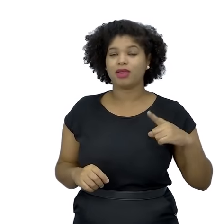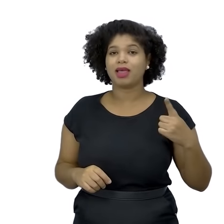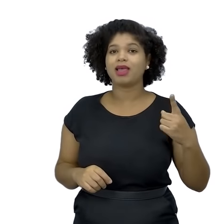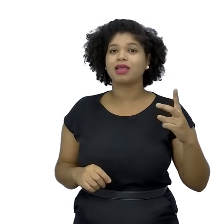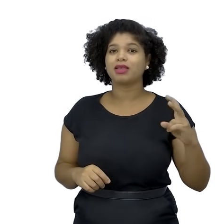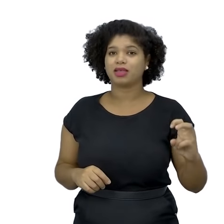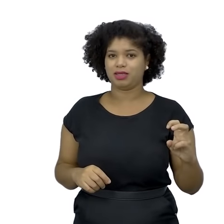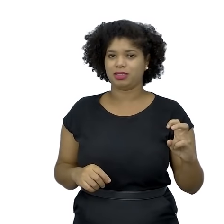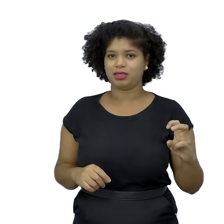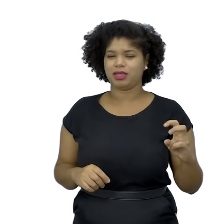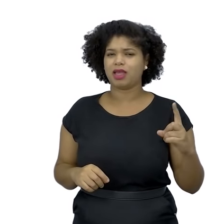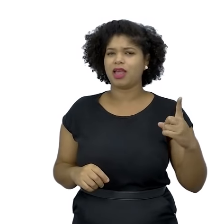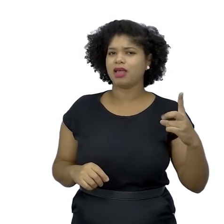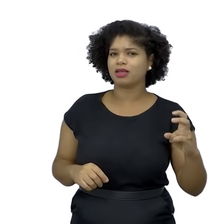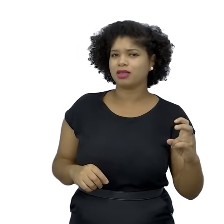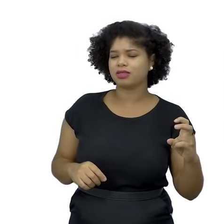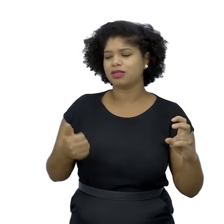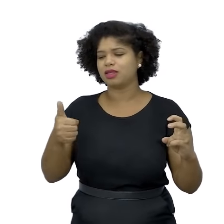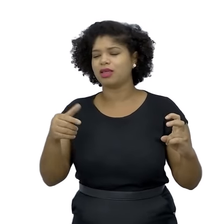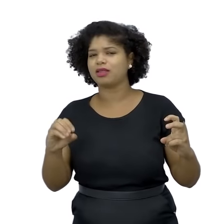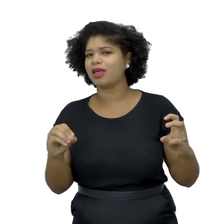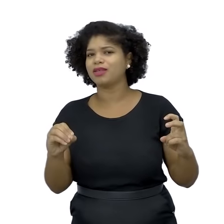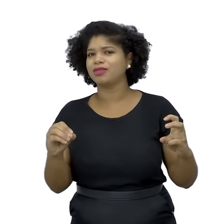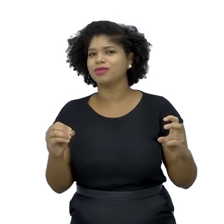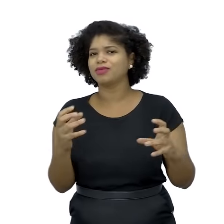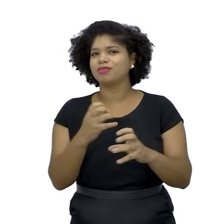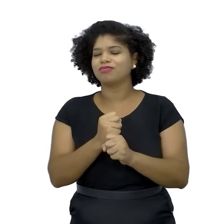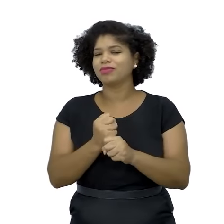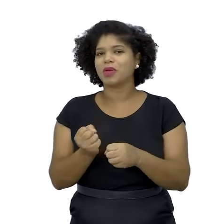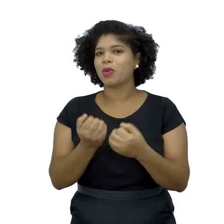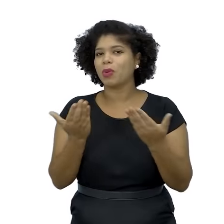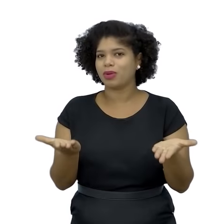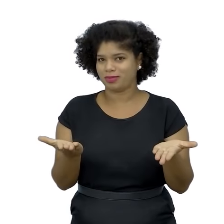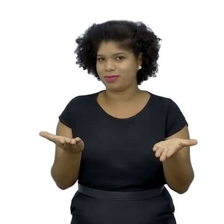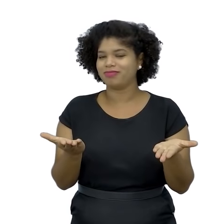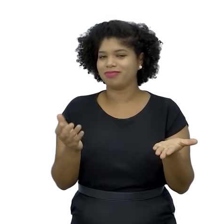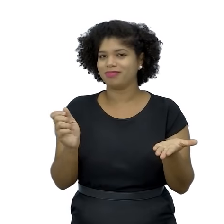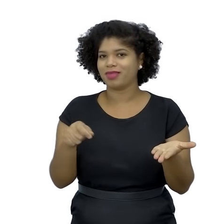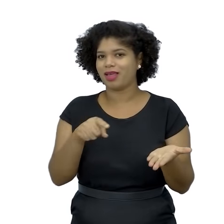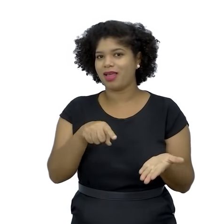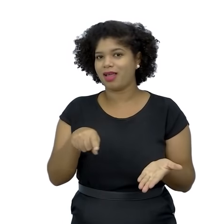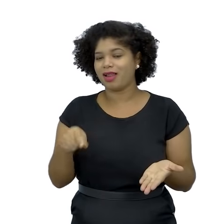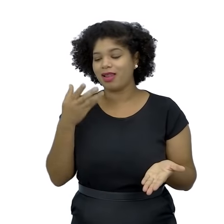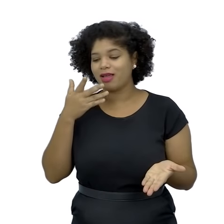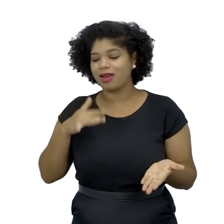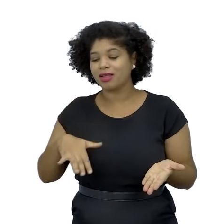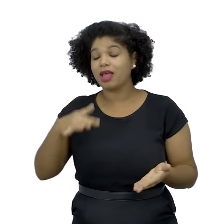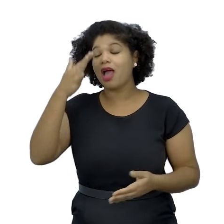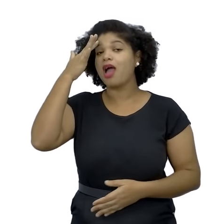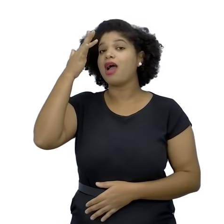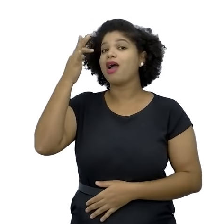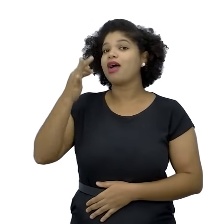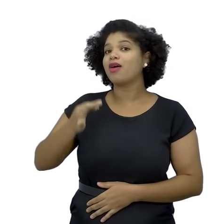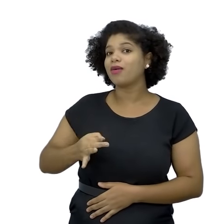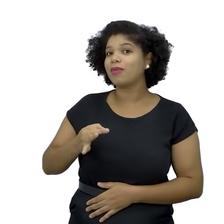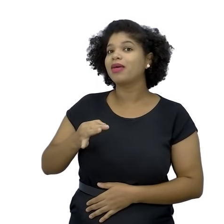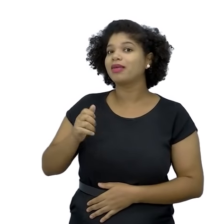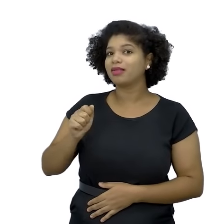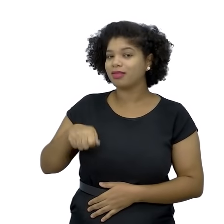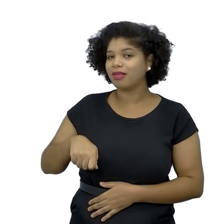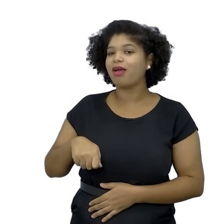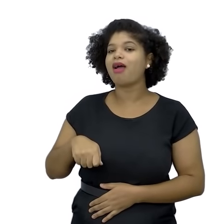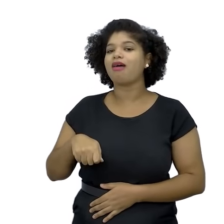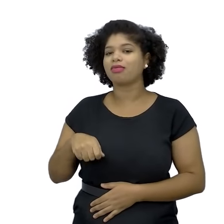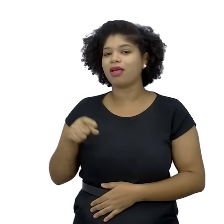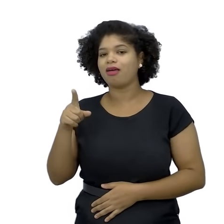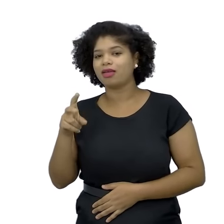da composição, pois cada criança tem uma quantidade, né? No caso, o Mário e o Pedro, e que ao juntar